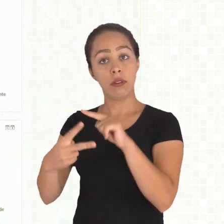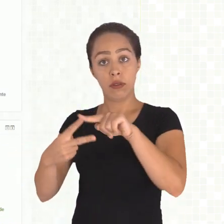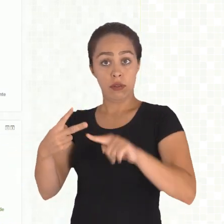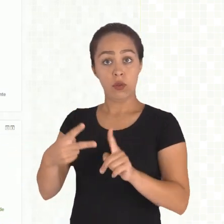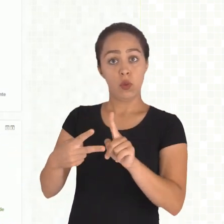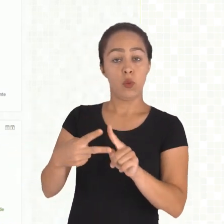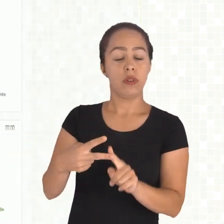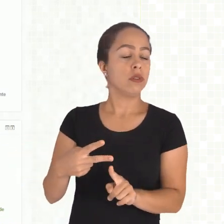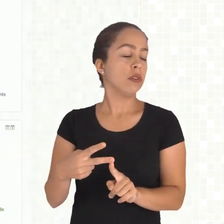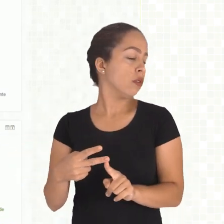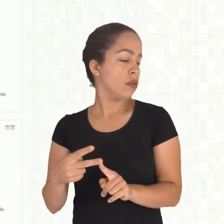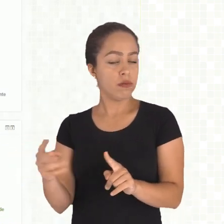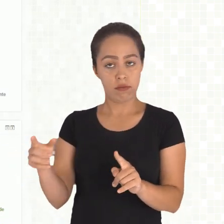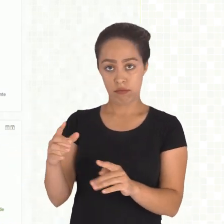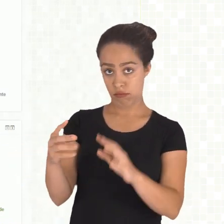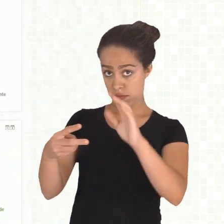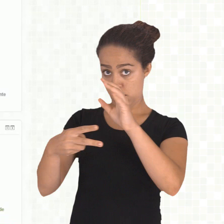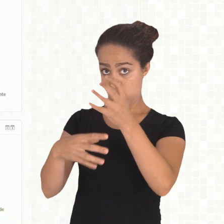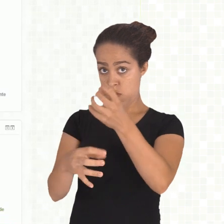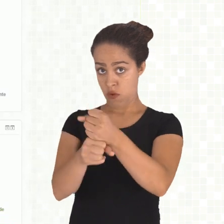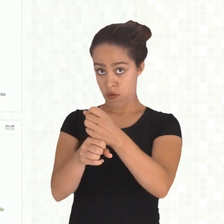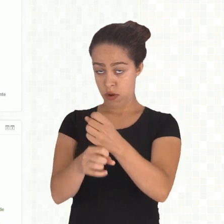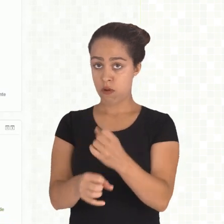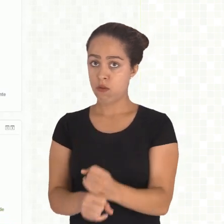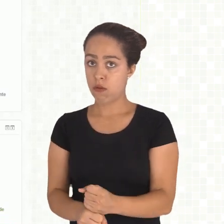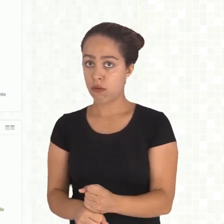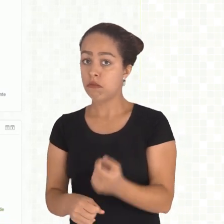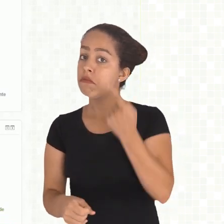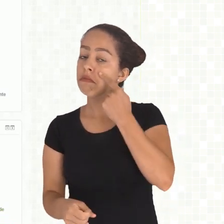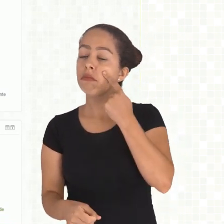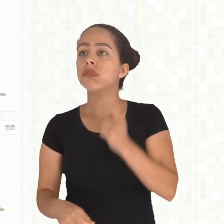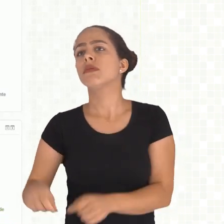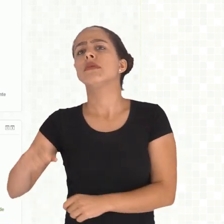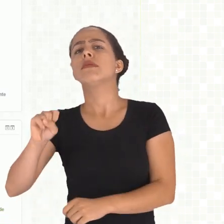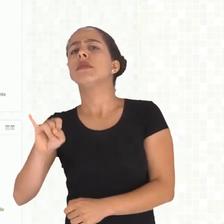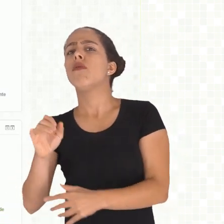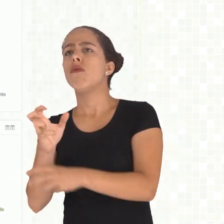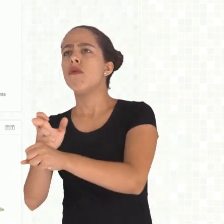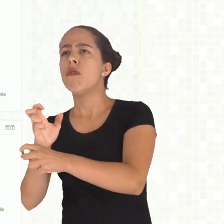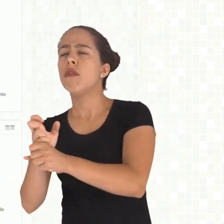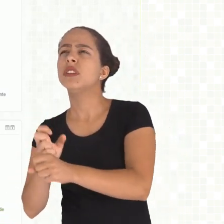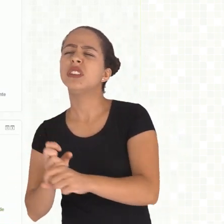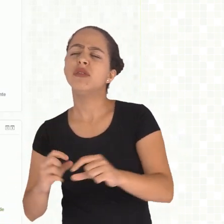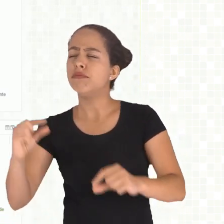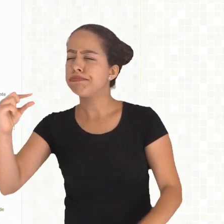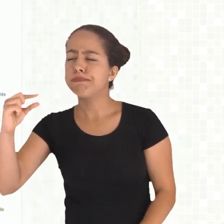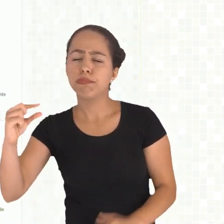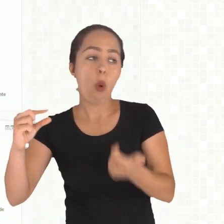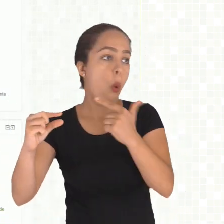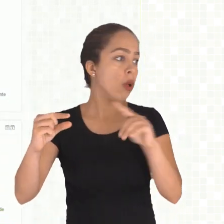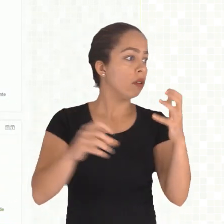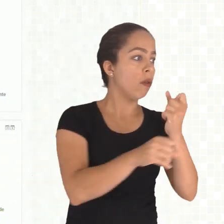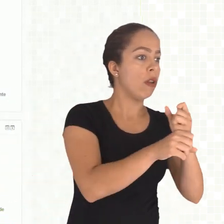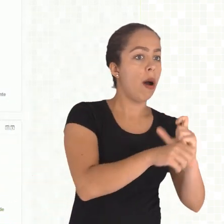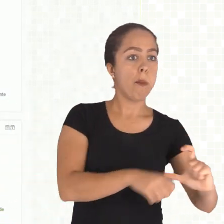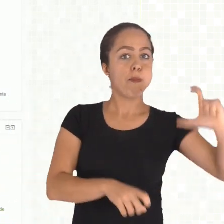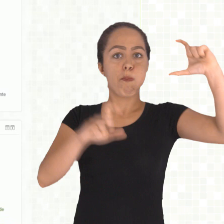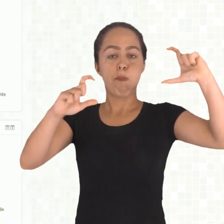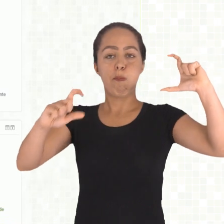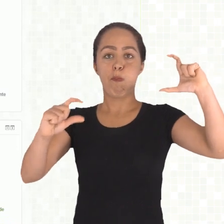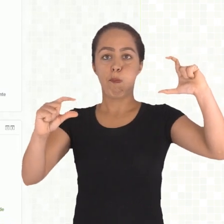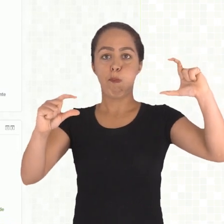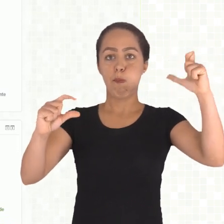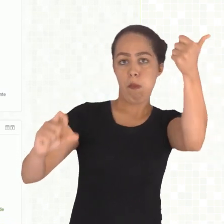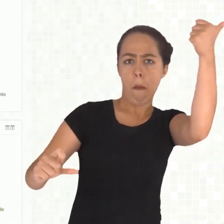dessas duas notas, tá certo? Que uma possa realmente substituir a outra, a maior nota é que vai valer. Você vai ver que o quadro de notas aqui, o livro